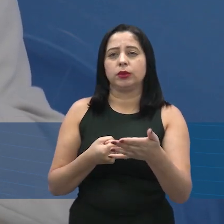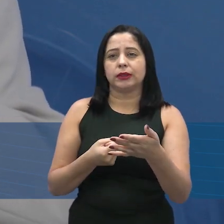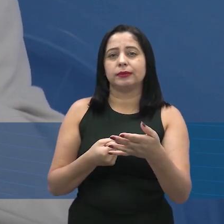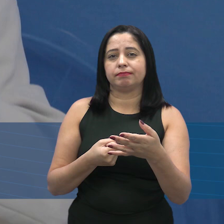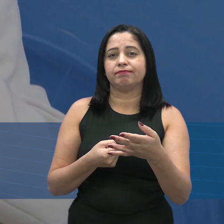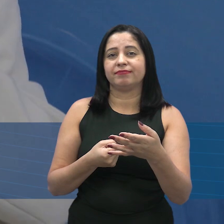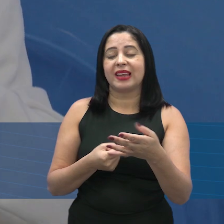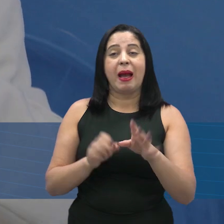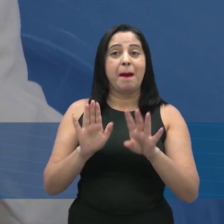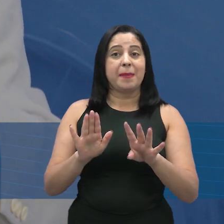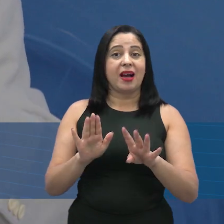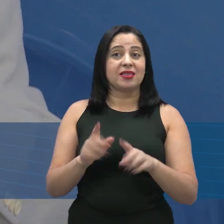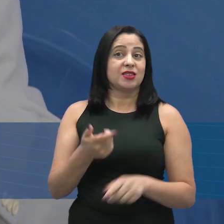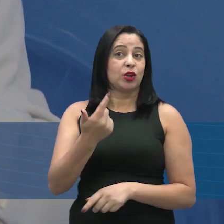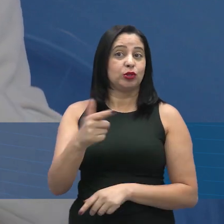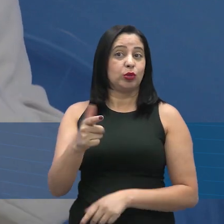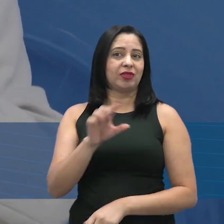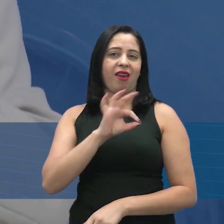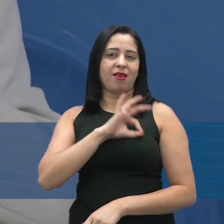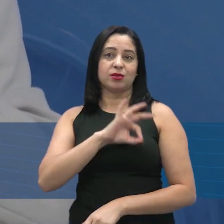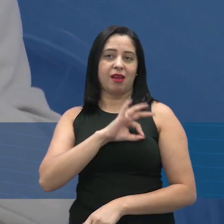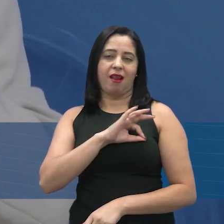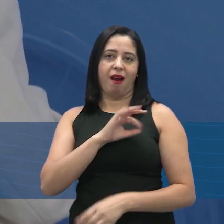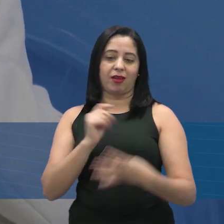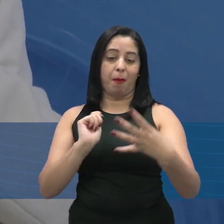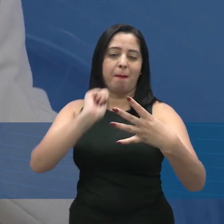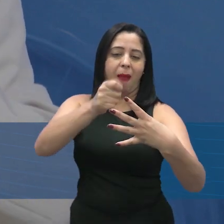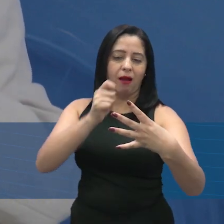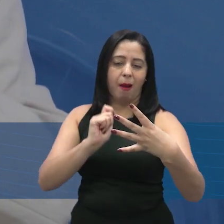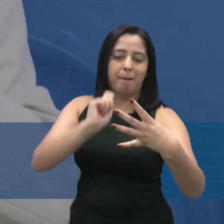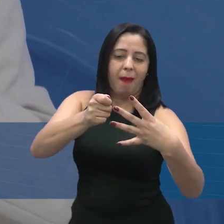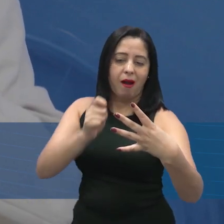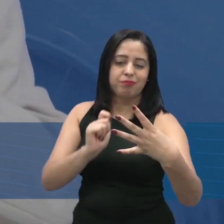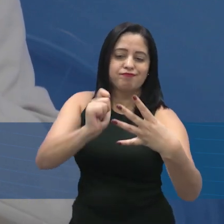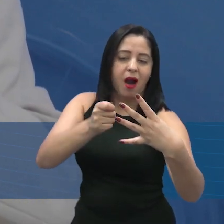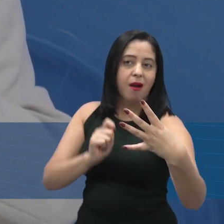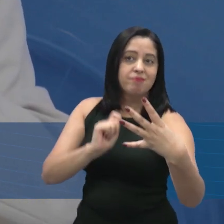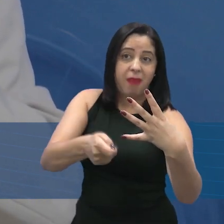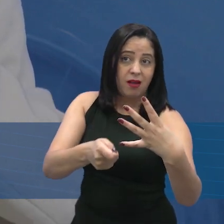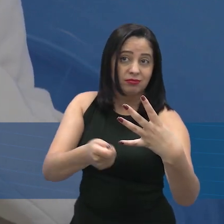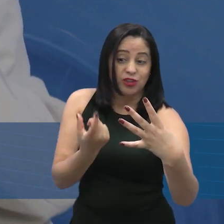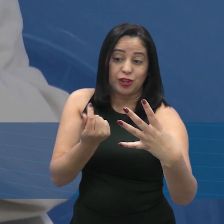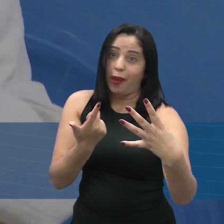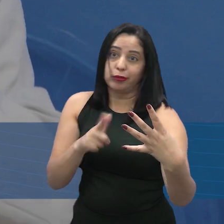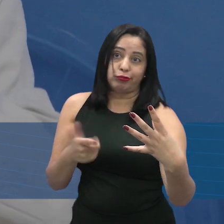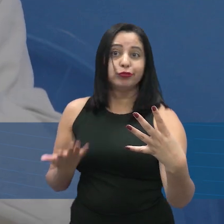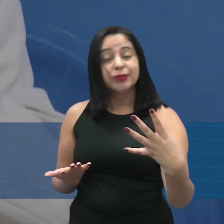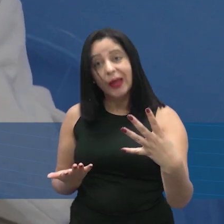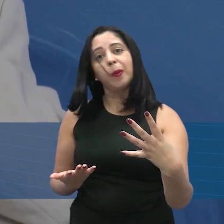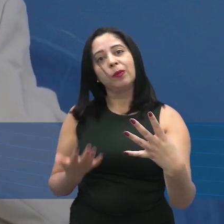renda suficiente para arcar com os custos, para arcar com essas despesas. E o que isso